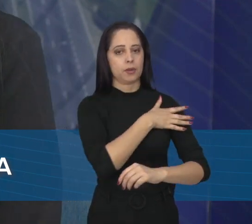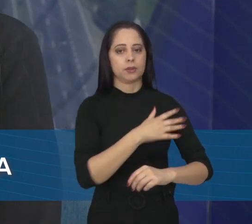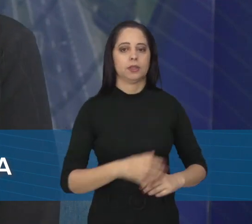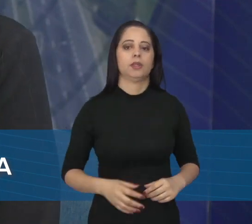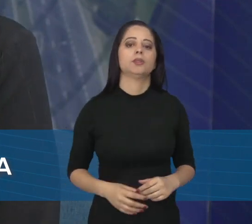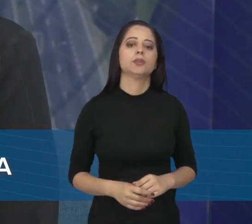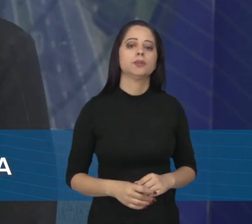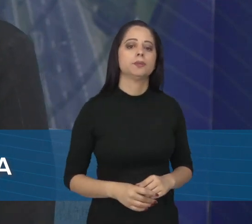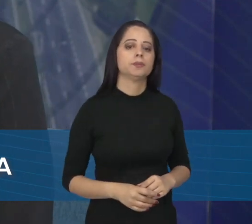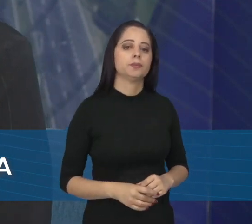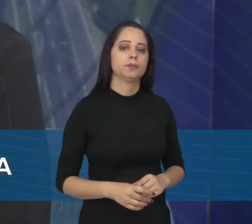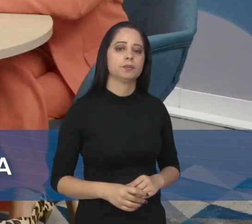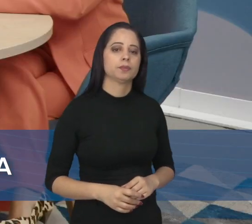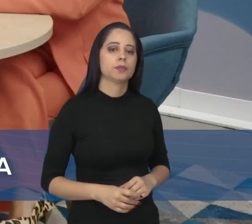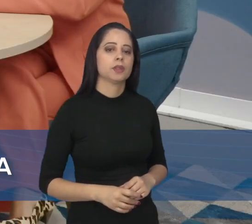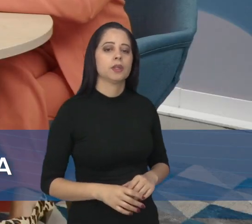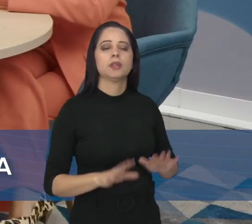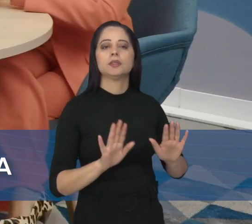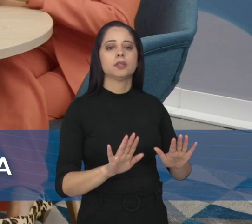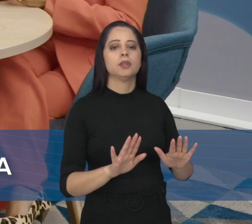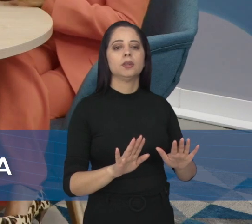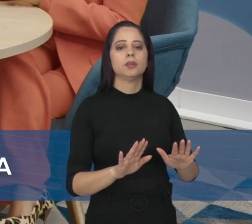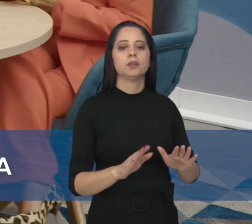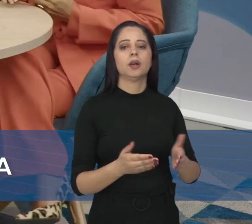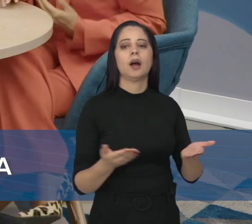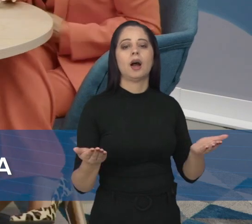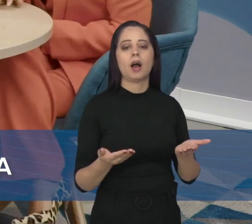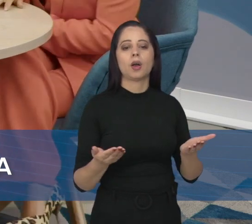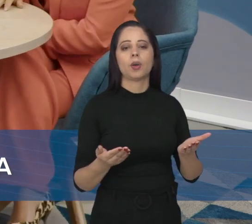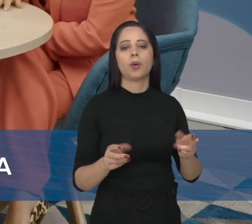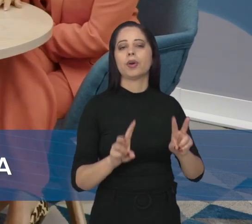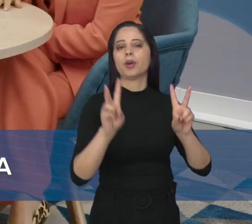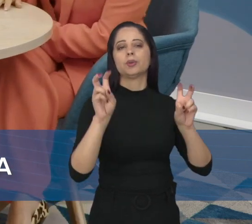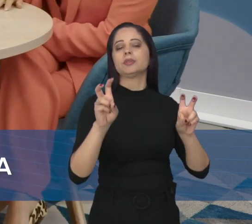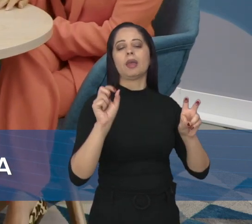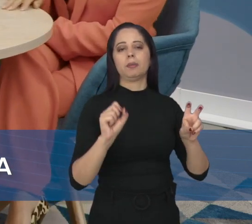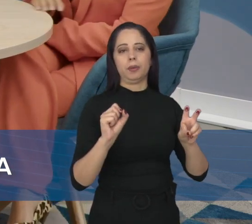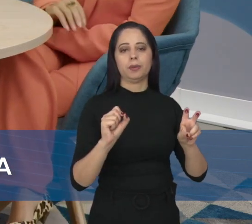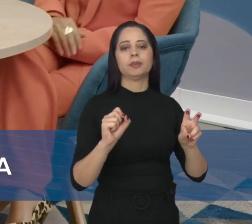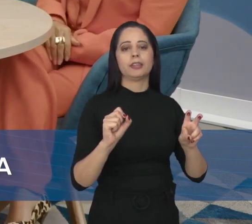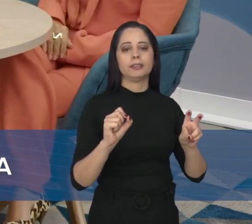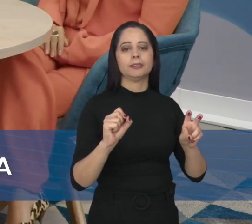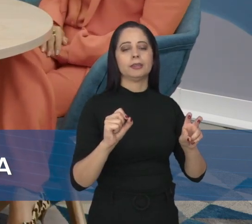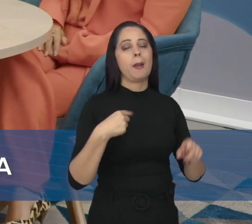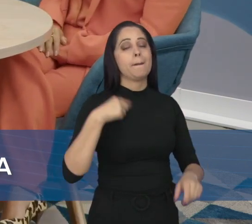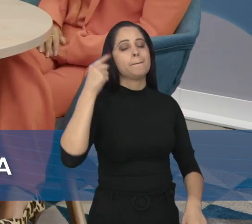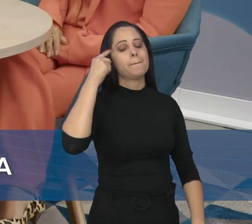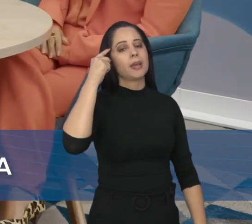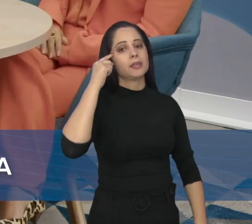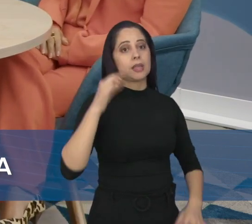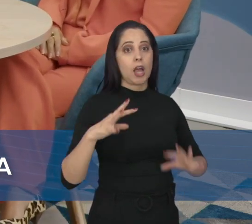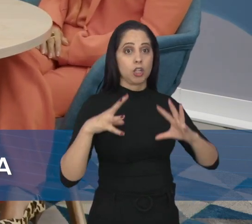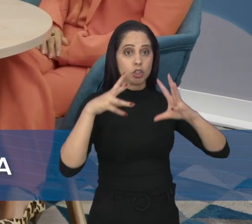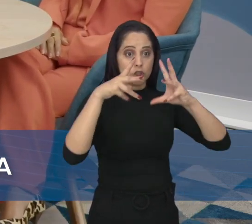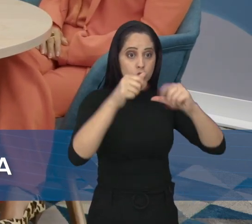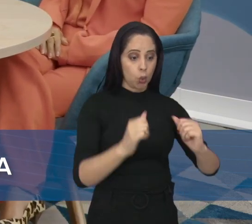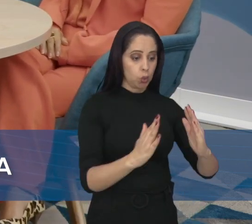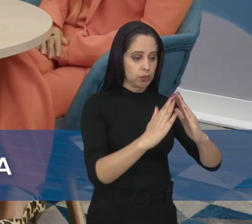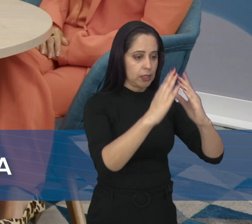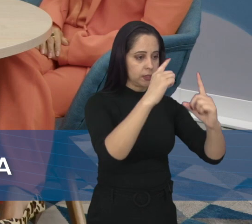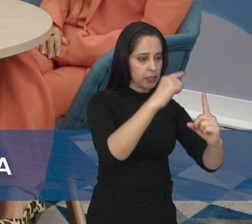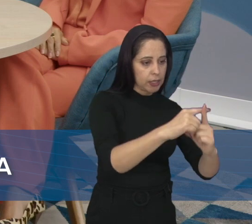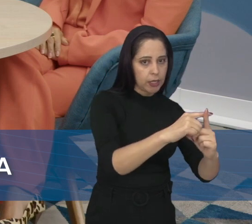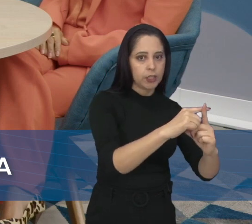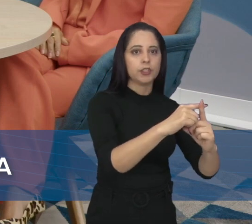preconceito? Eu penso que a gente volta um pouco àquele conceito inicial da religação. Não é? Boa. Todas as igrejas,